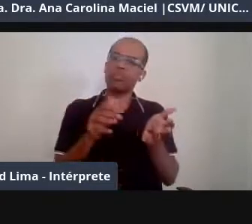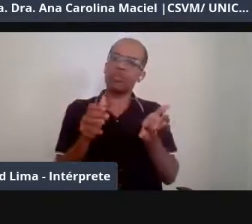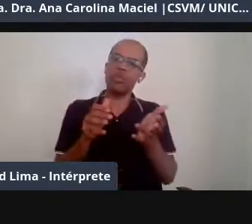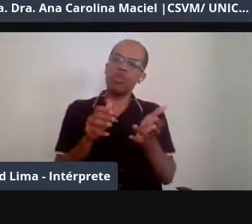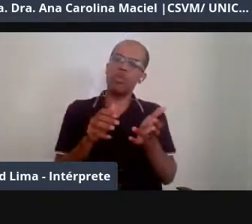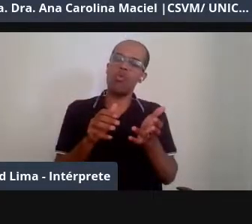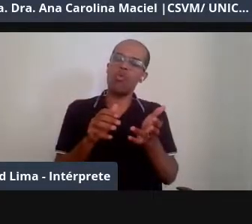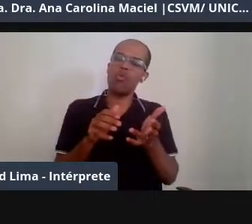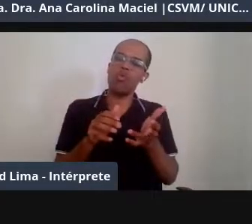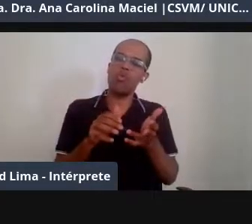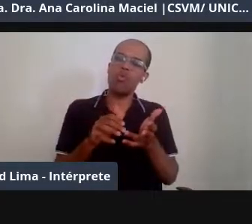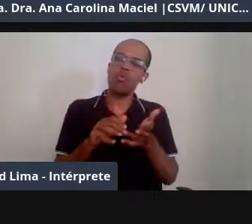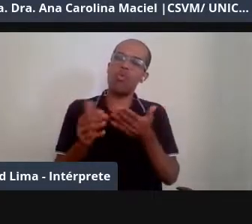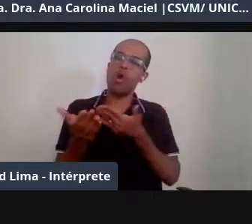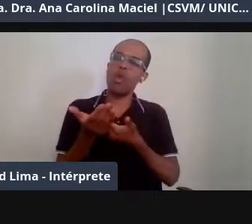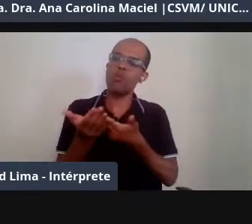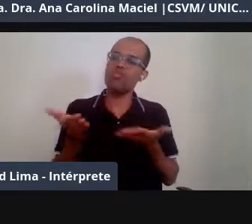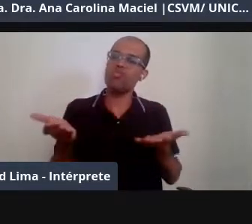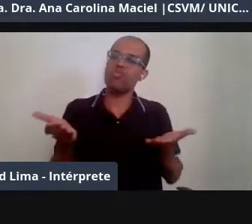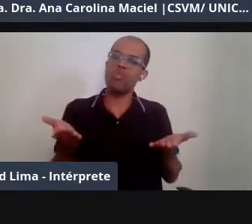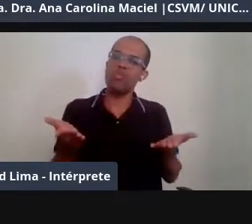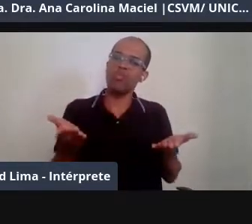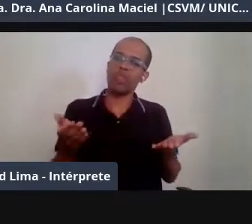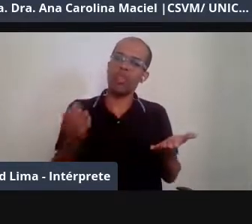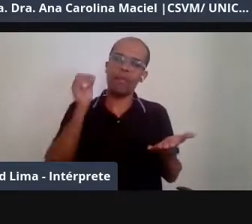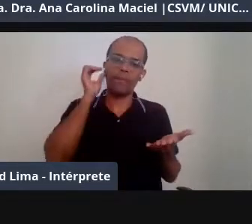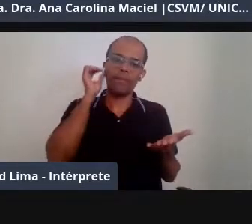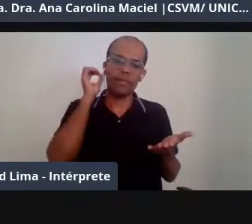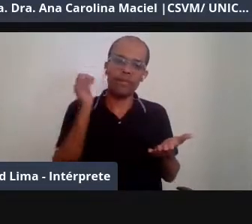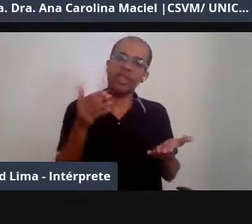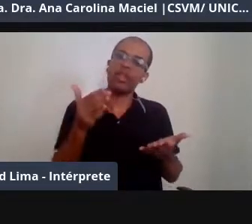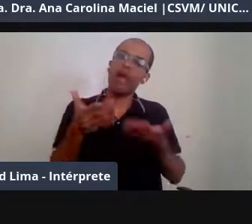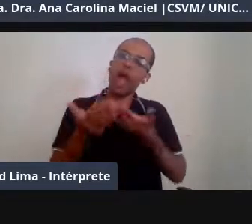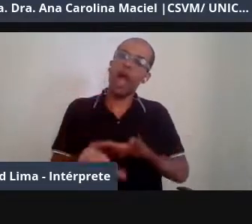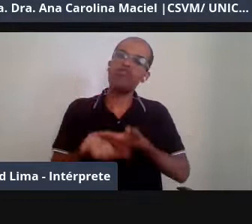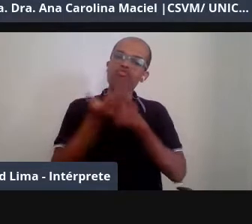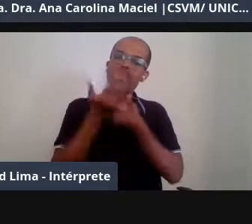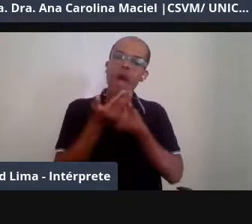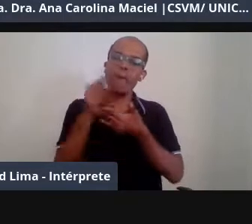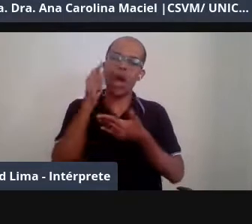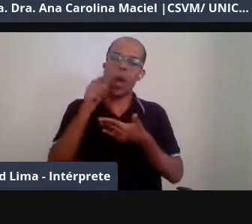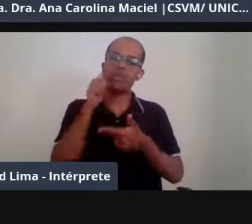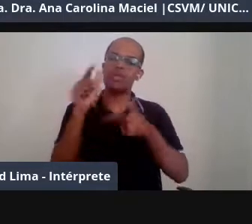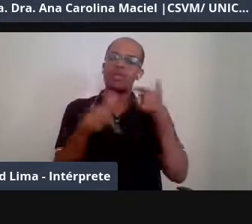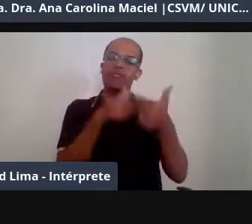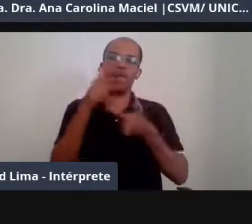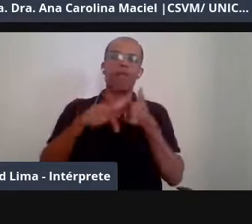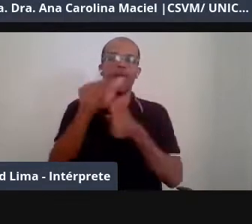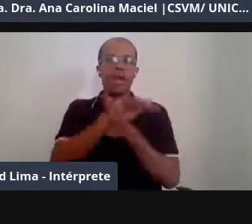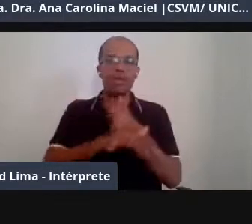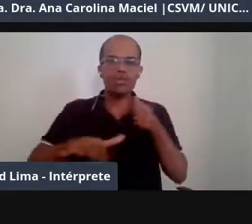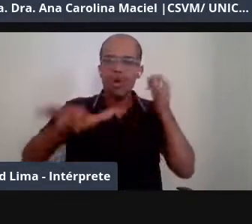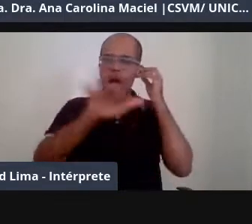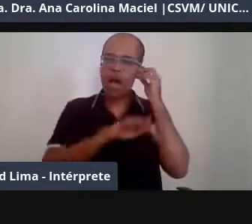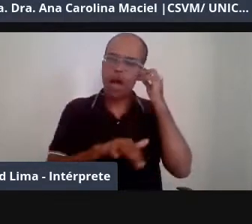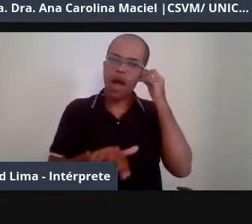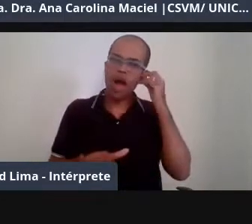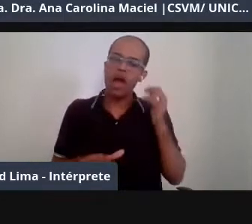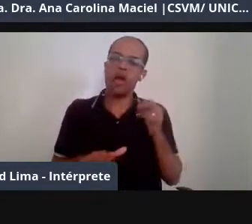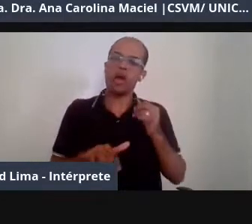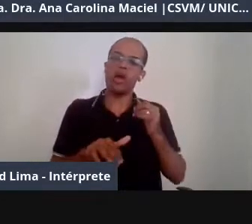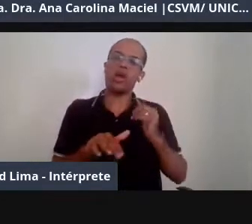troca, e que vão sair habilitados para poder trabalhar nas suas áreas, com um diploma de